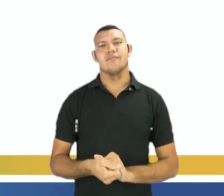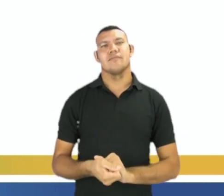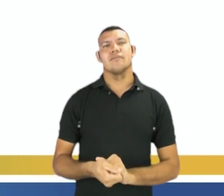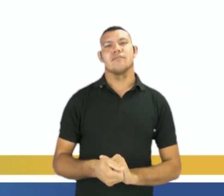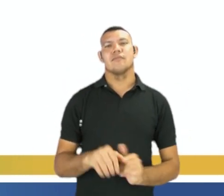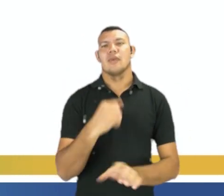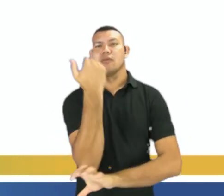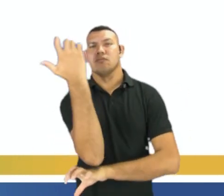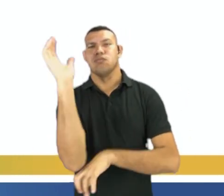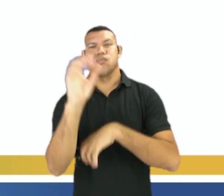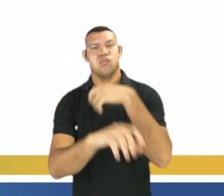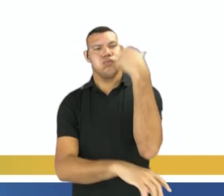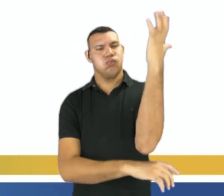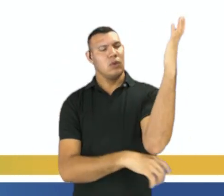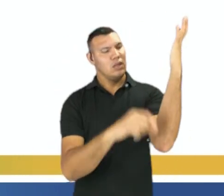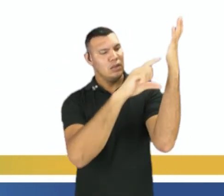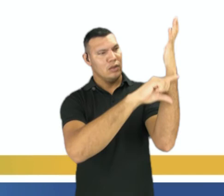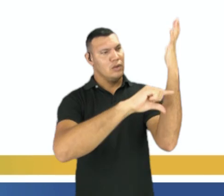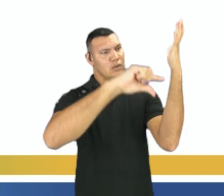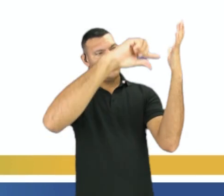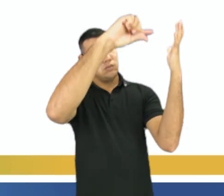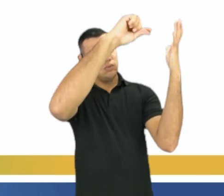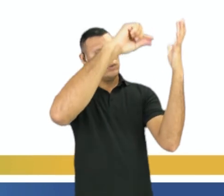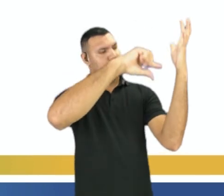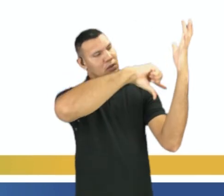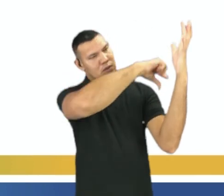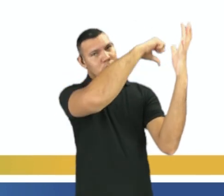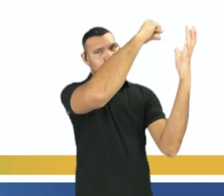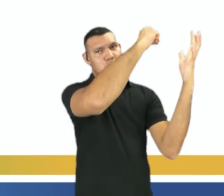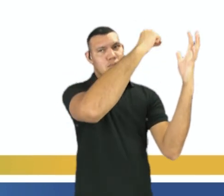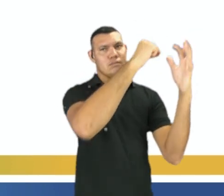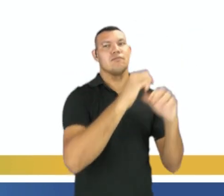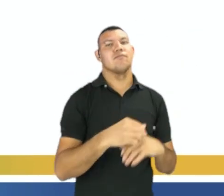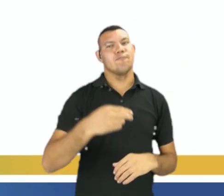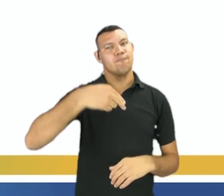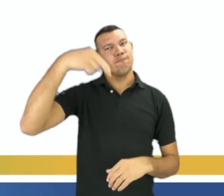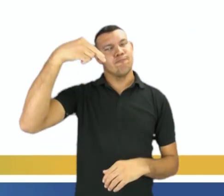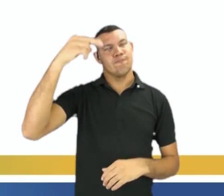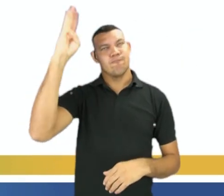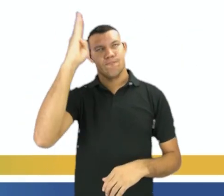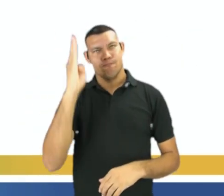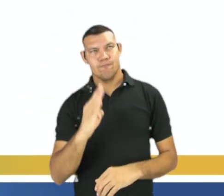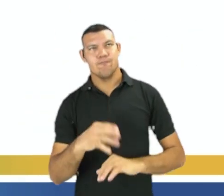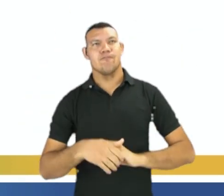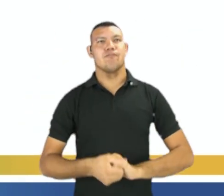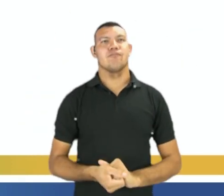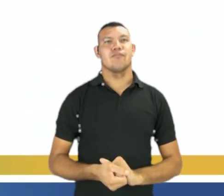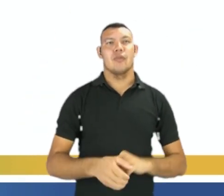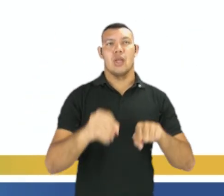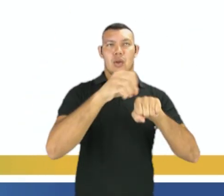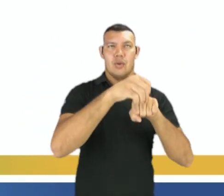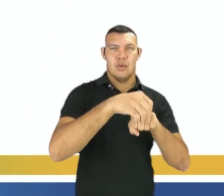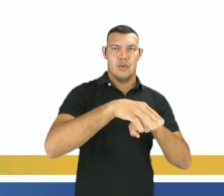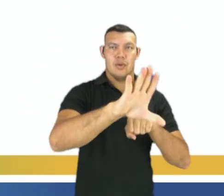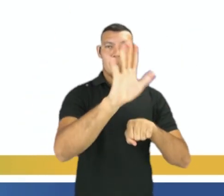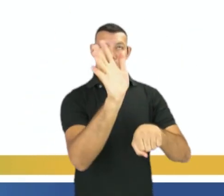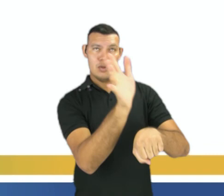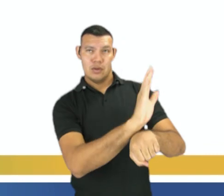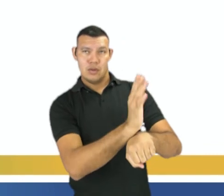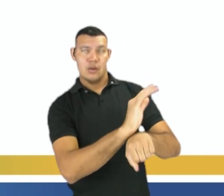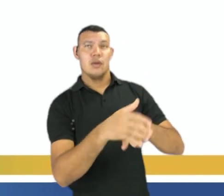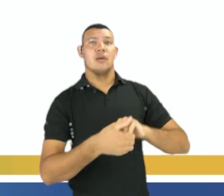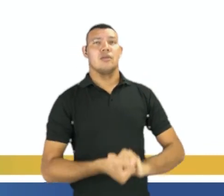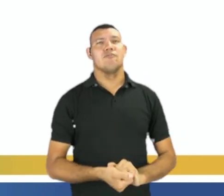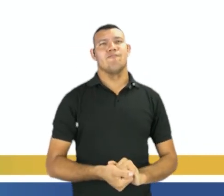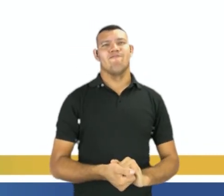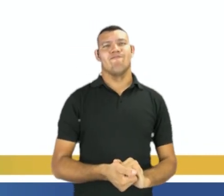que essa vegetação é os cactos, ali principalmente do Nordeste brasileiro. Para sugestões como um filme para você vai assistir, né,